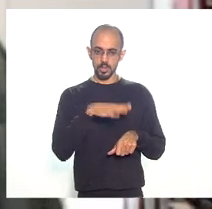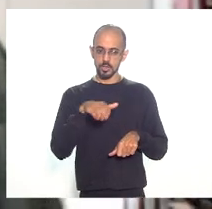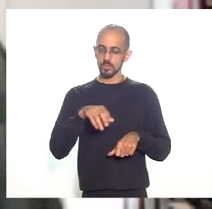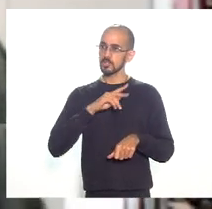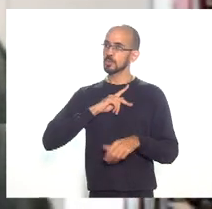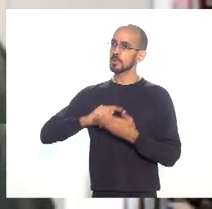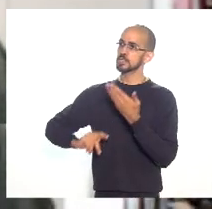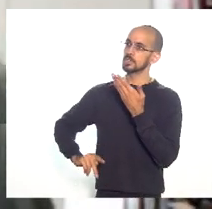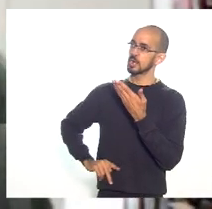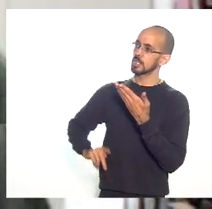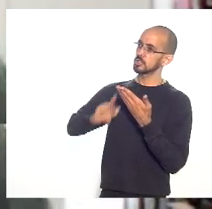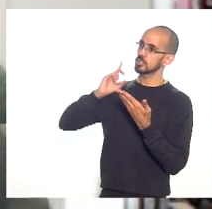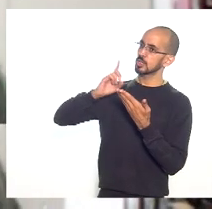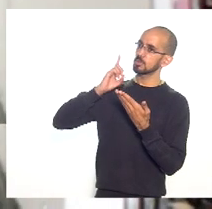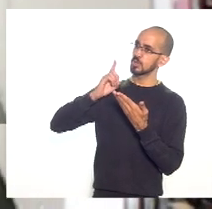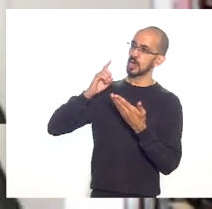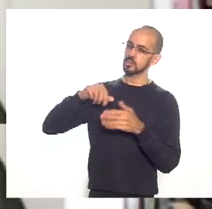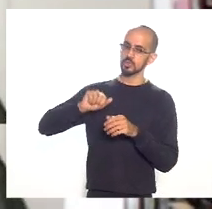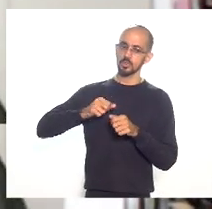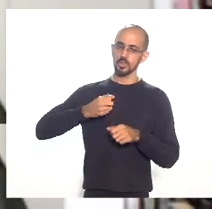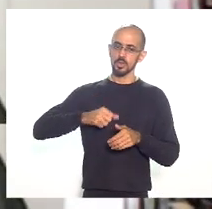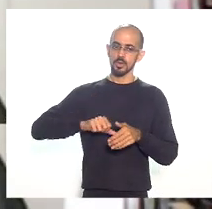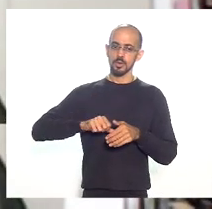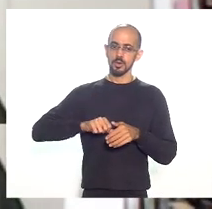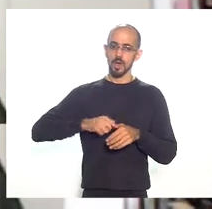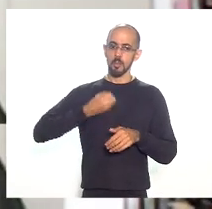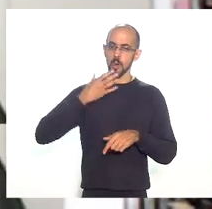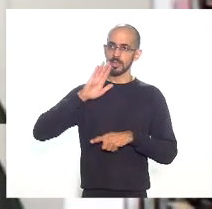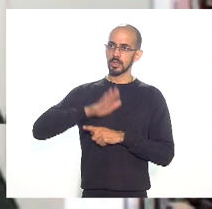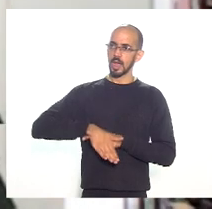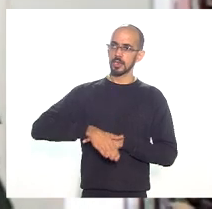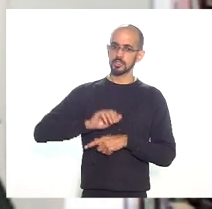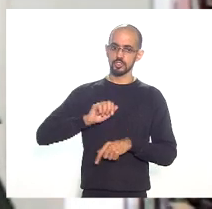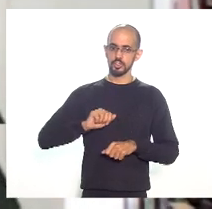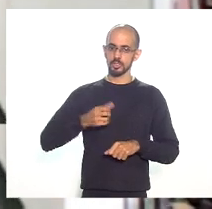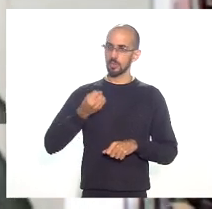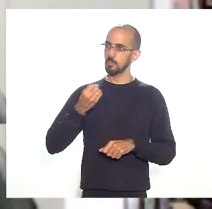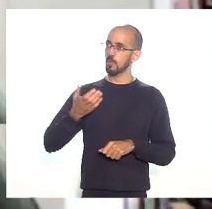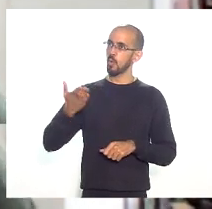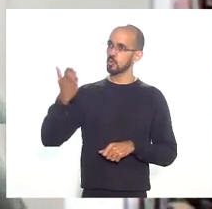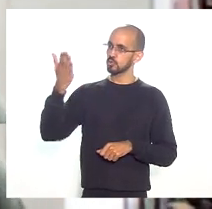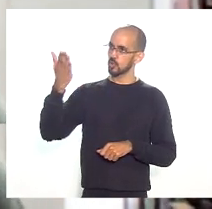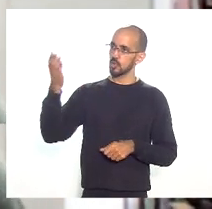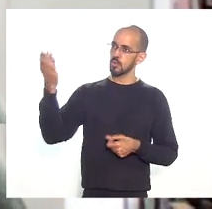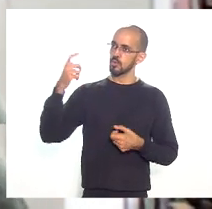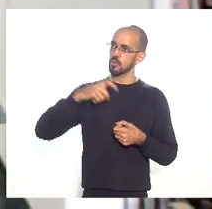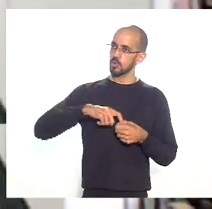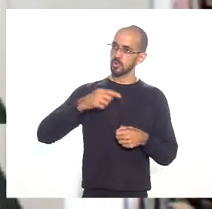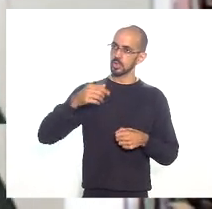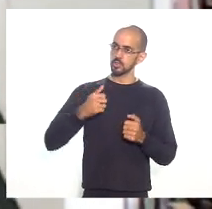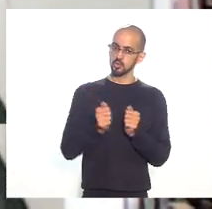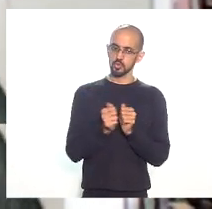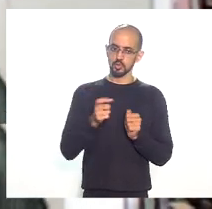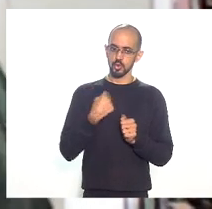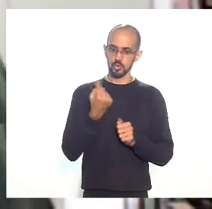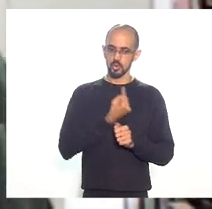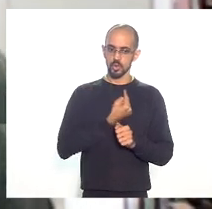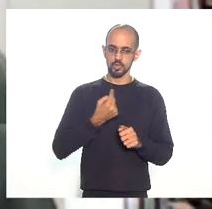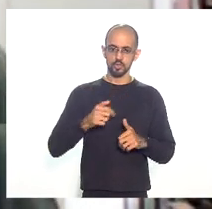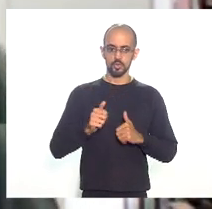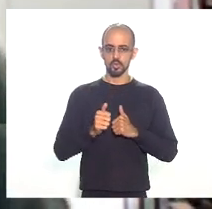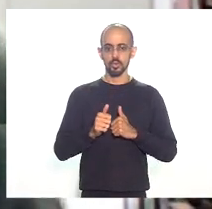deputadas, em primeiro lugar, boa tarde, presidente, bom tê-lo de novo aqui junto conosco, conduzindo os trabalhos,